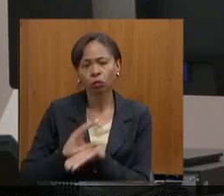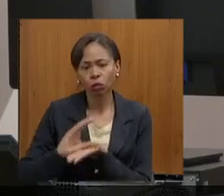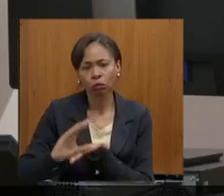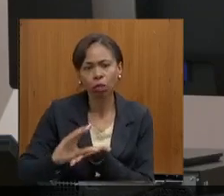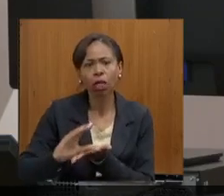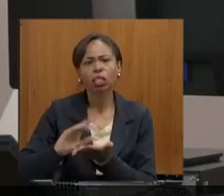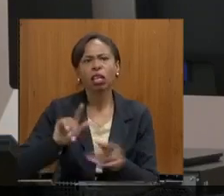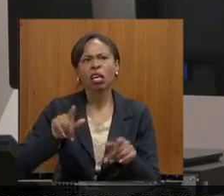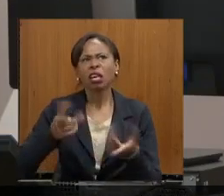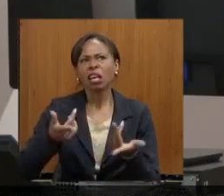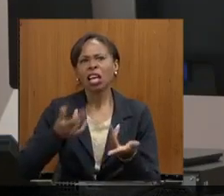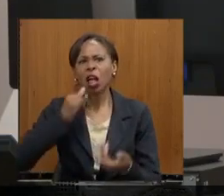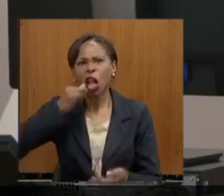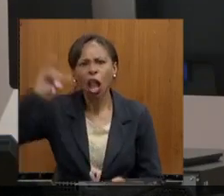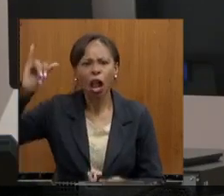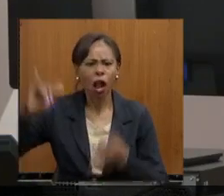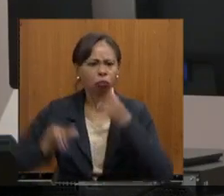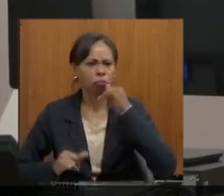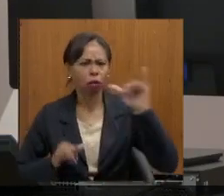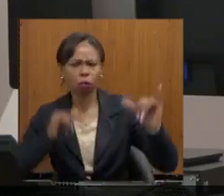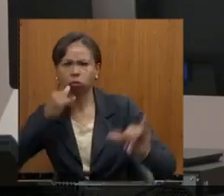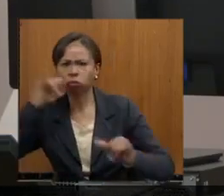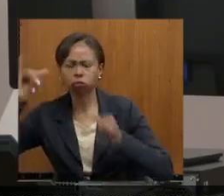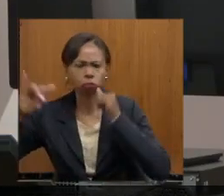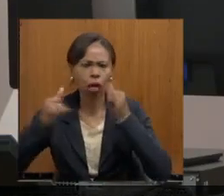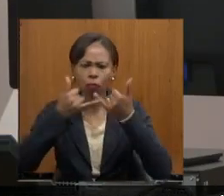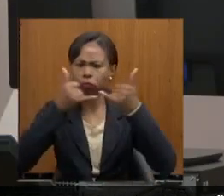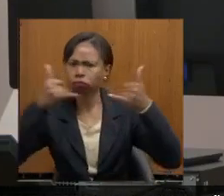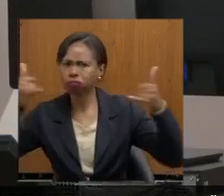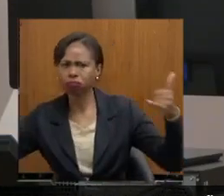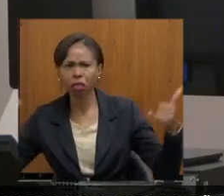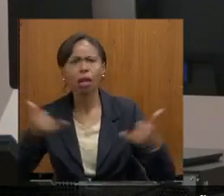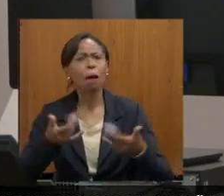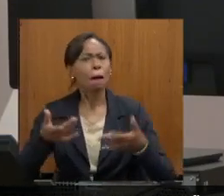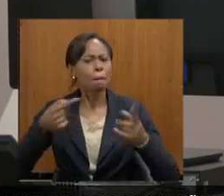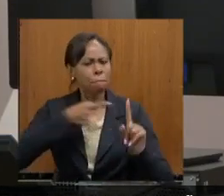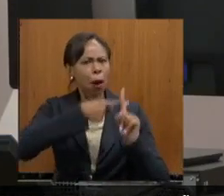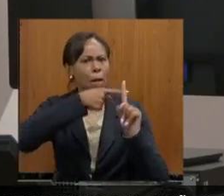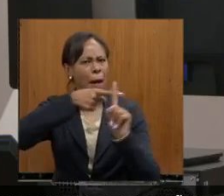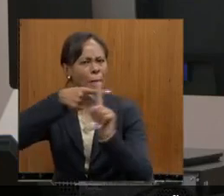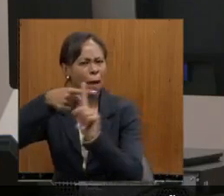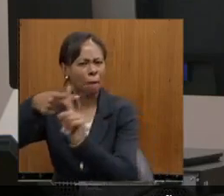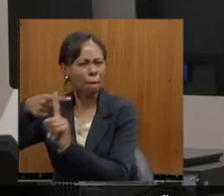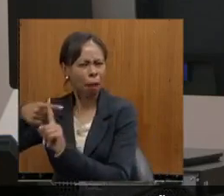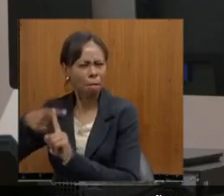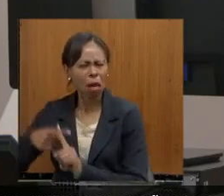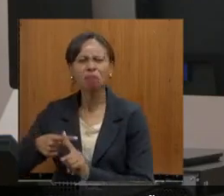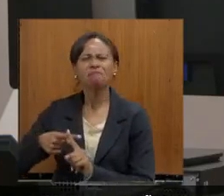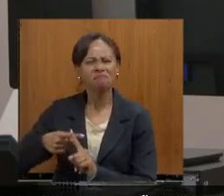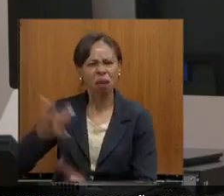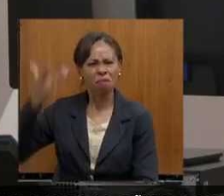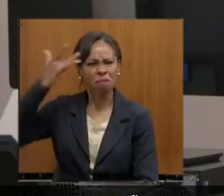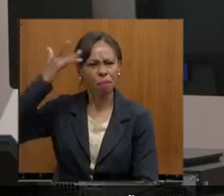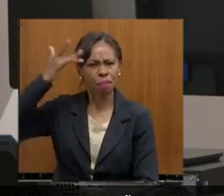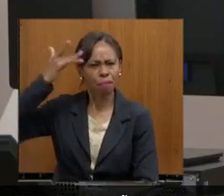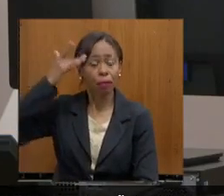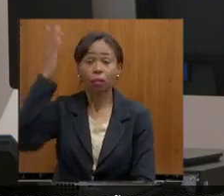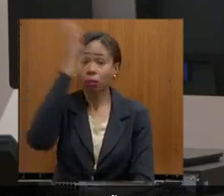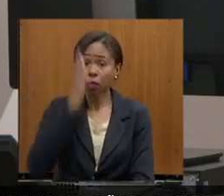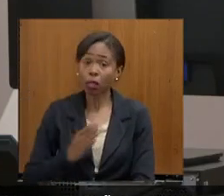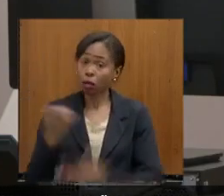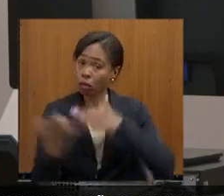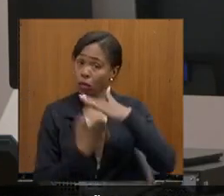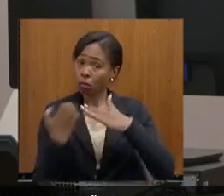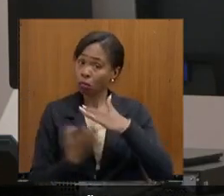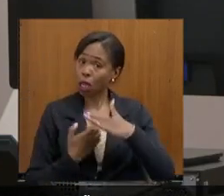geração de energia todos os fatores são positivos de primeira linha no Brasil a empresa dinâmica e